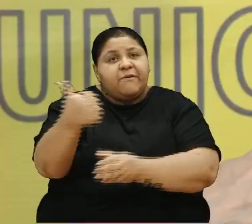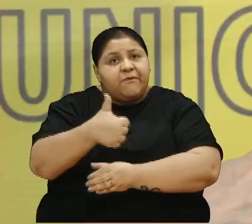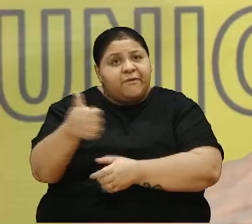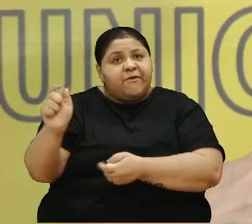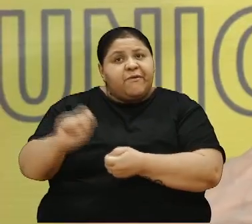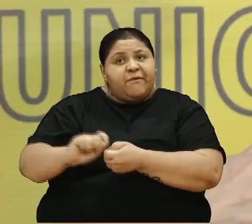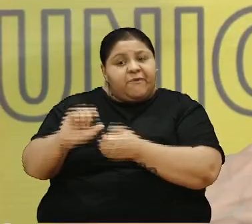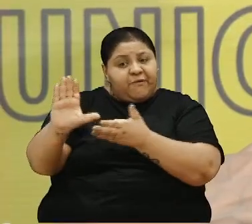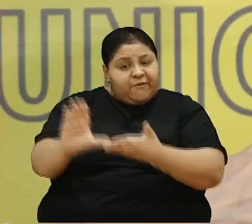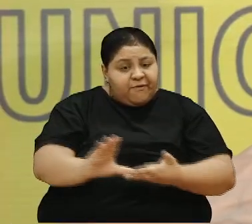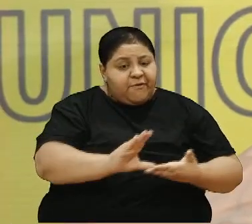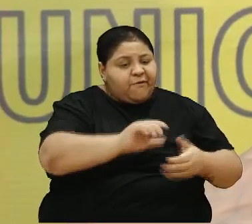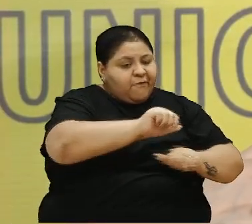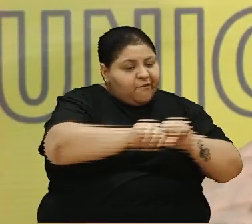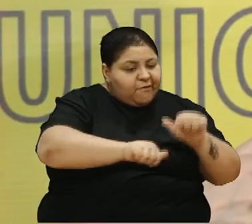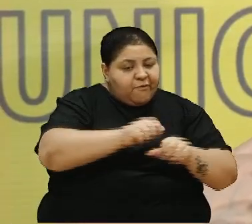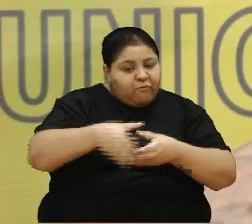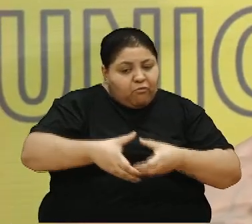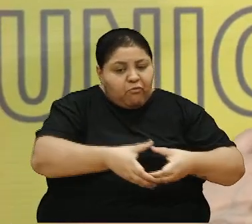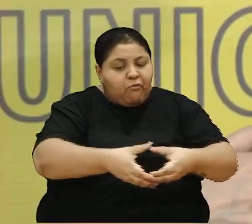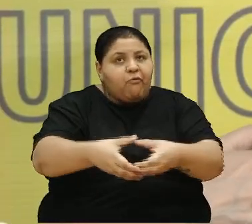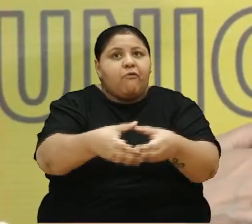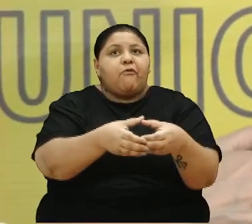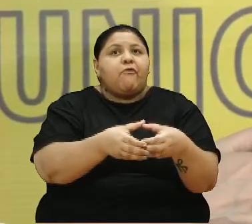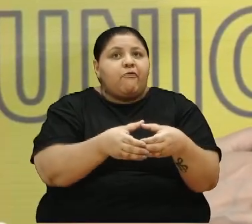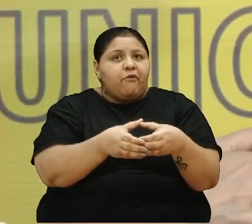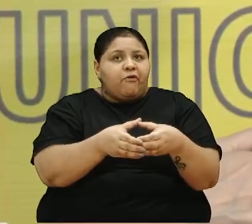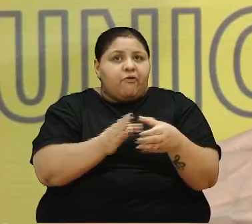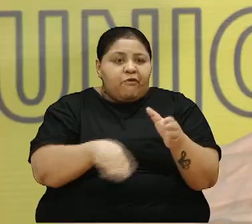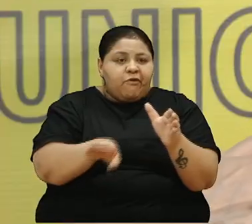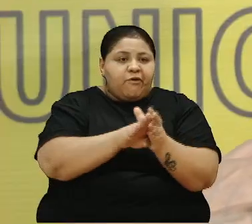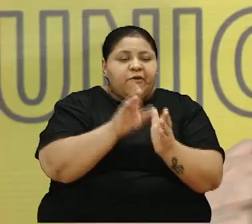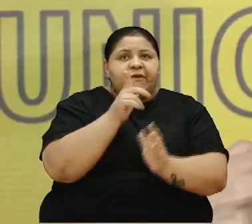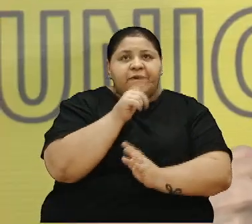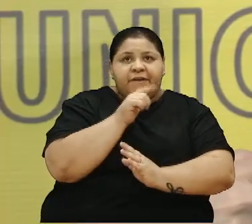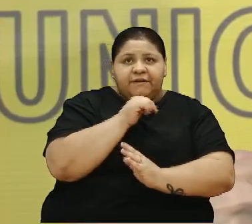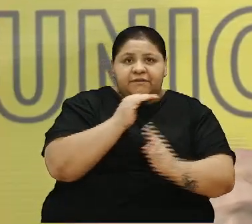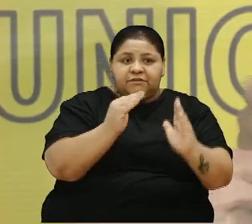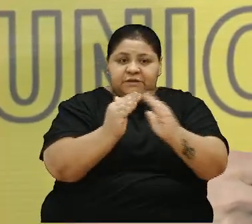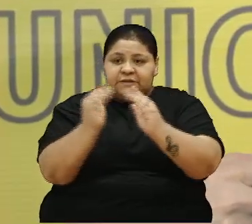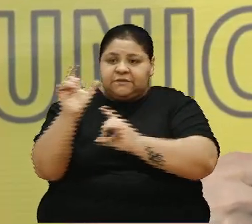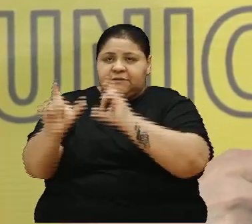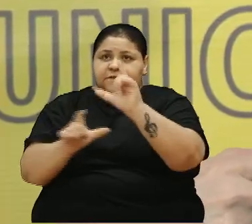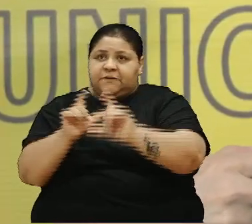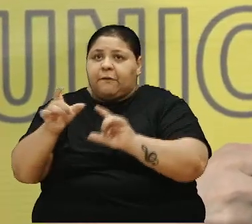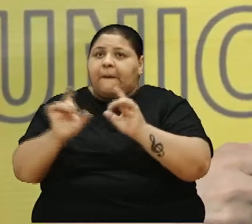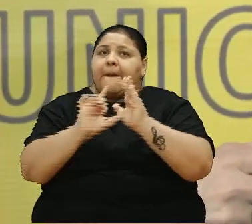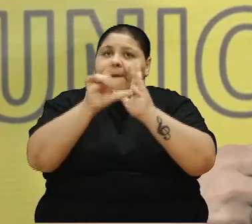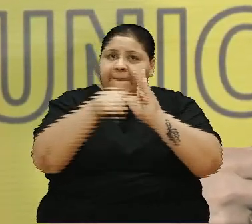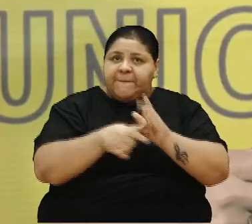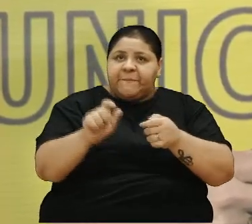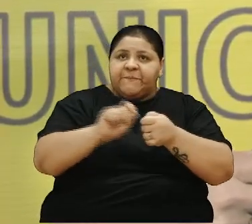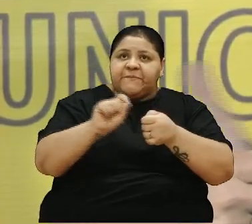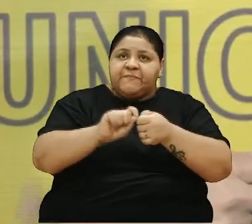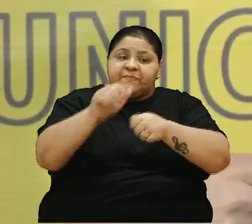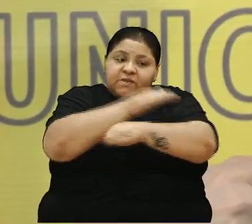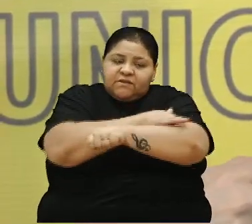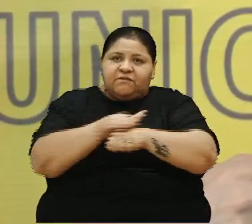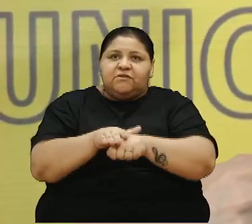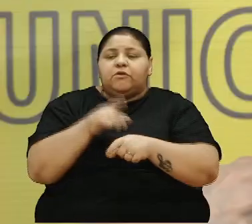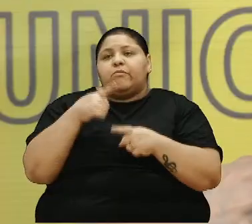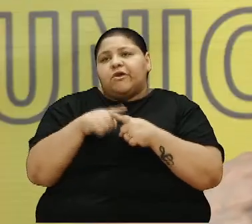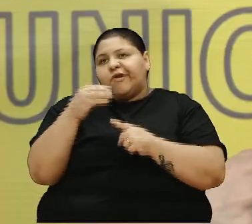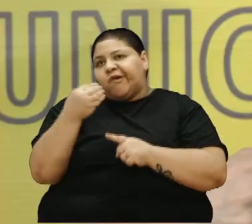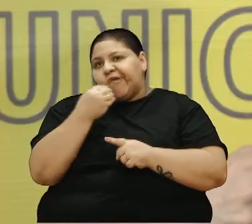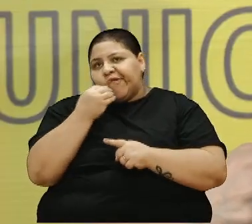fazemos o investimento para alterar esgoto pluvial, esgoto cloacal e chegada de água nas casas das pessoas e, posteriormente, a gente faz o asfaltamento, porque,